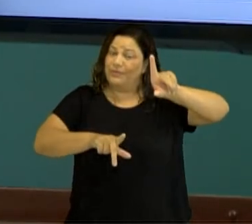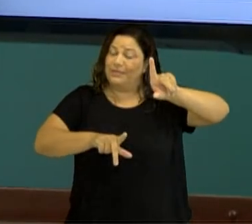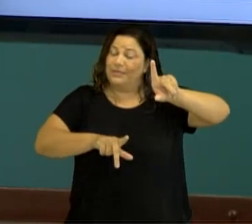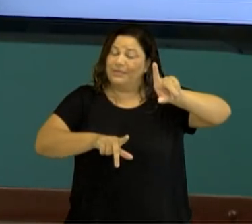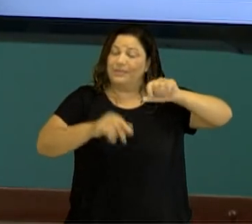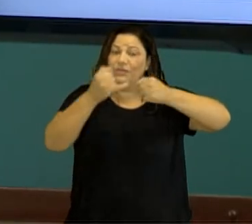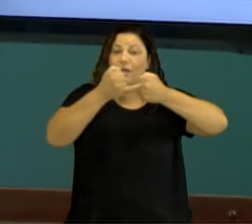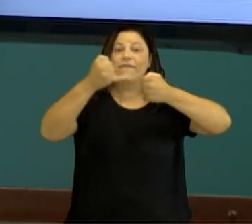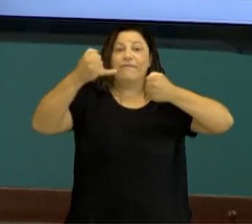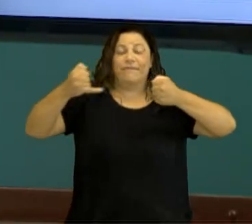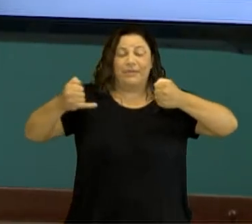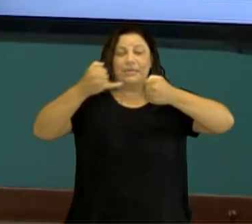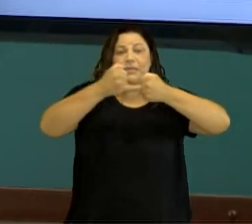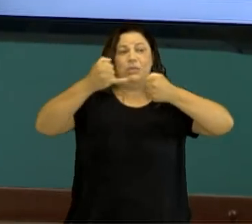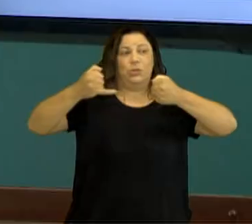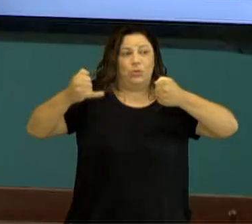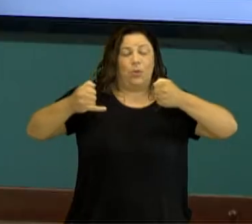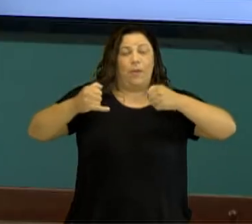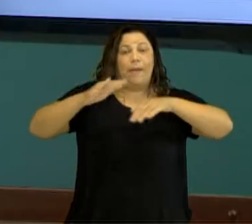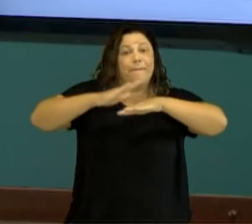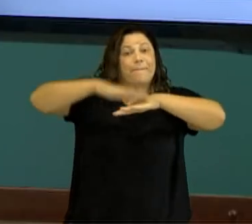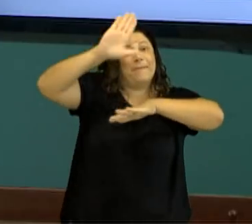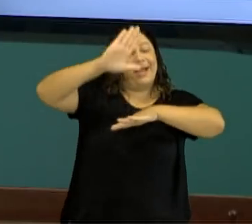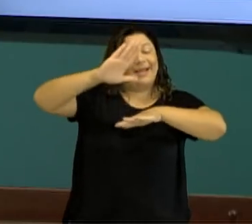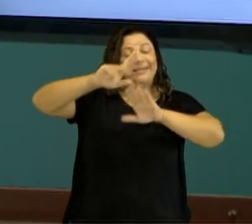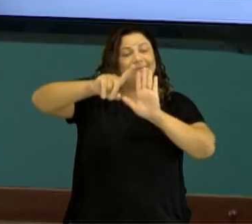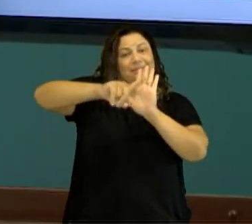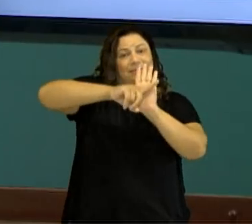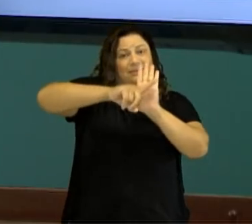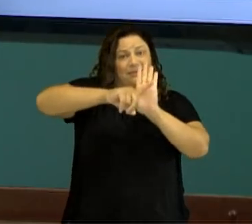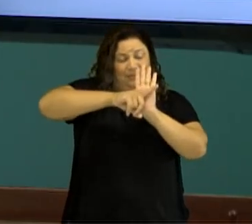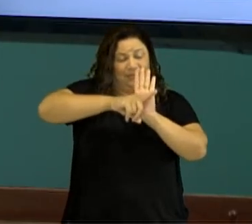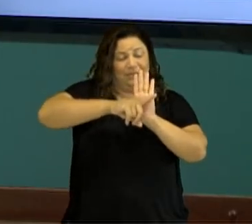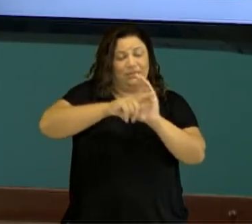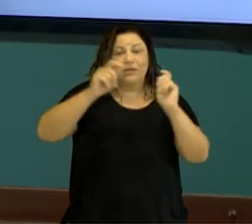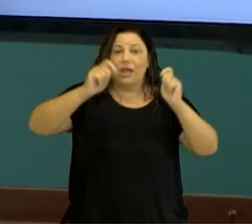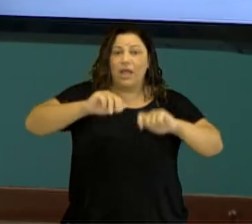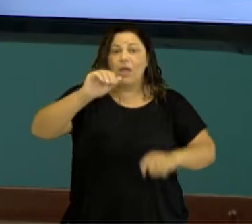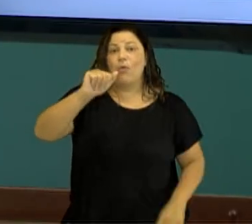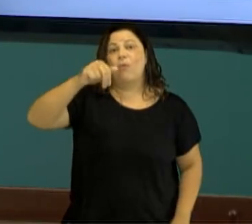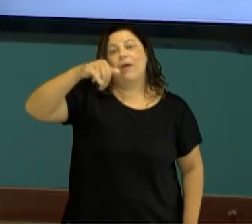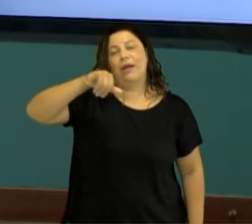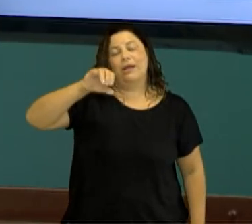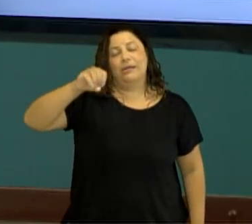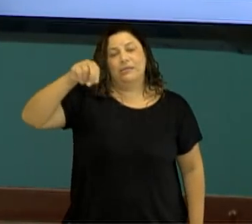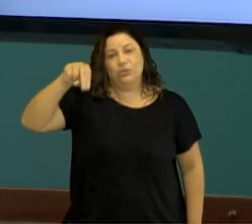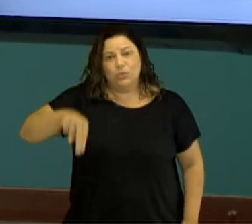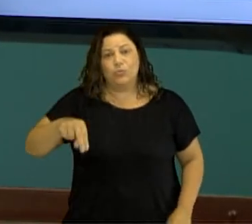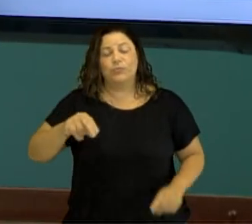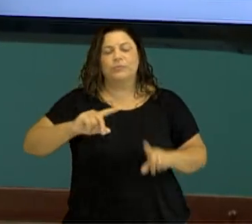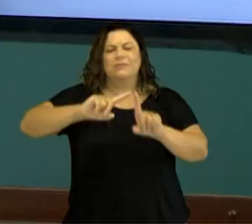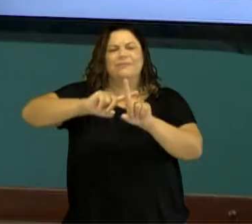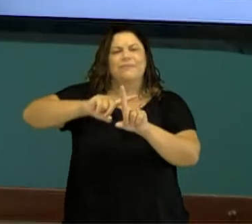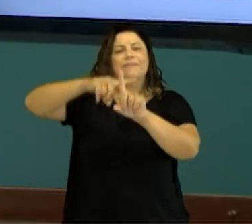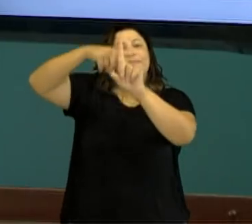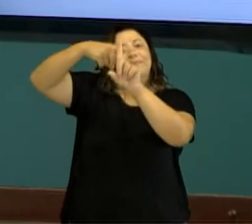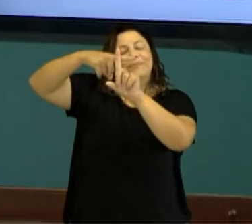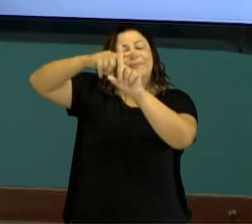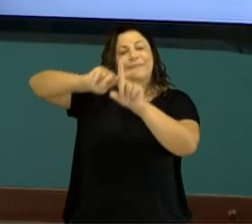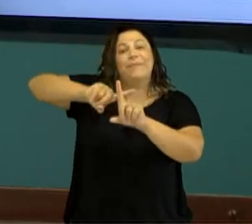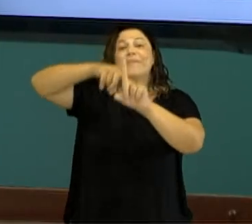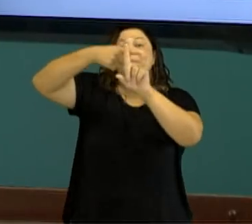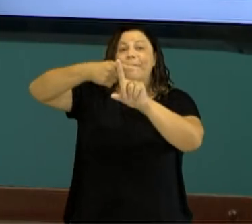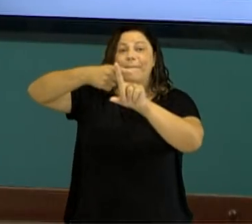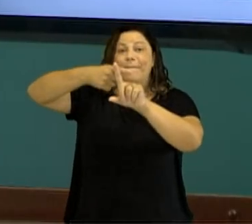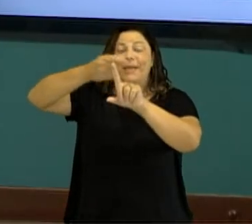íon. Se ele tiver mais carga negativa do que positiva, é um íon ânion. Se ele tiver mais carga positiva